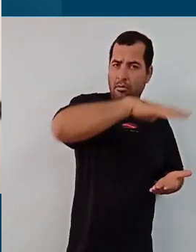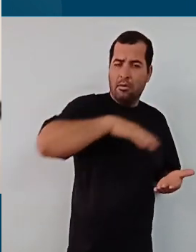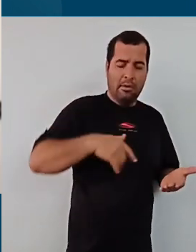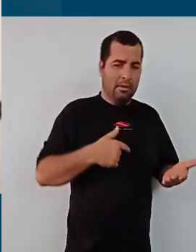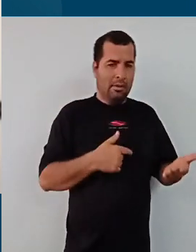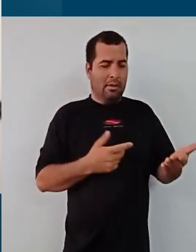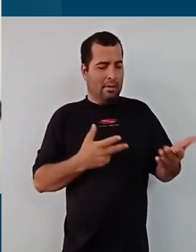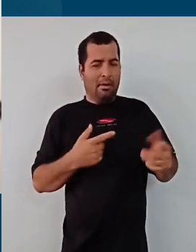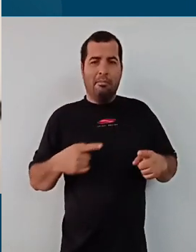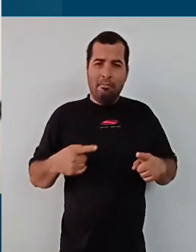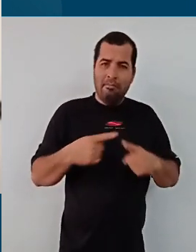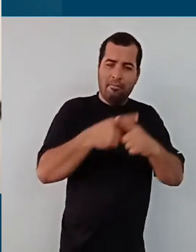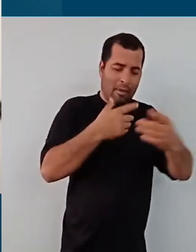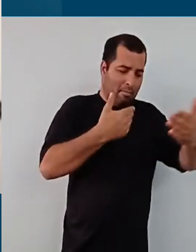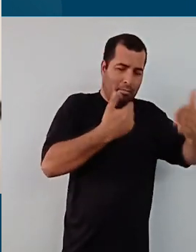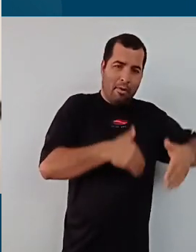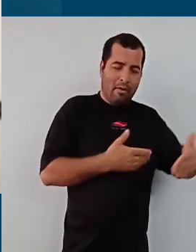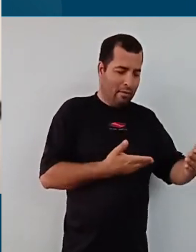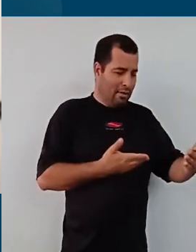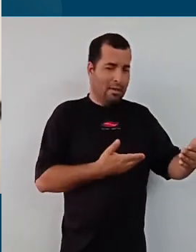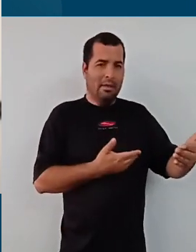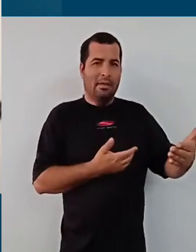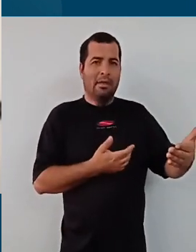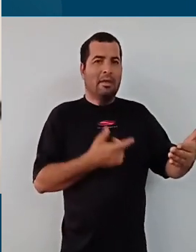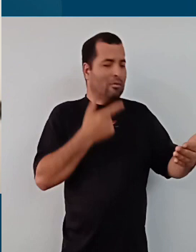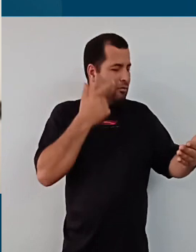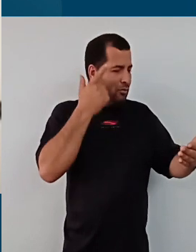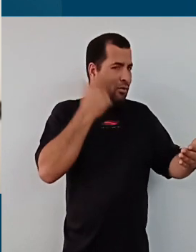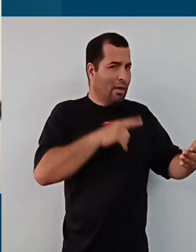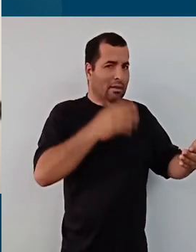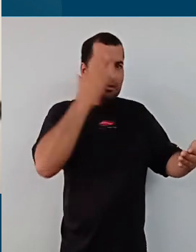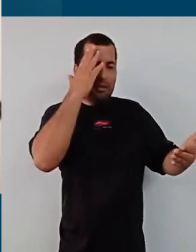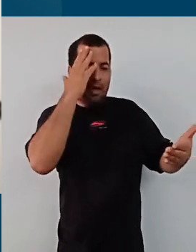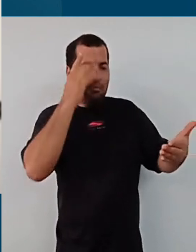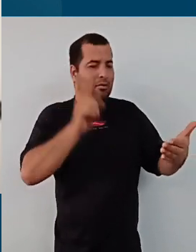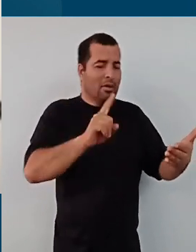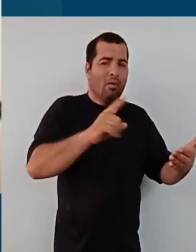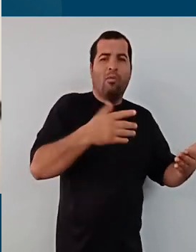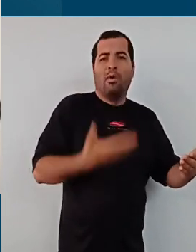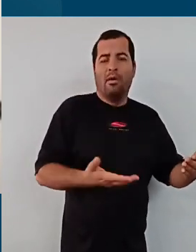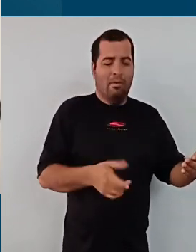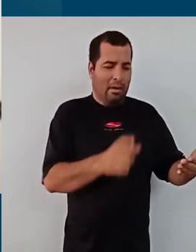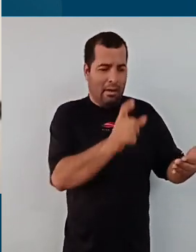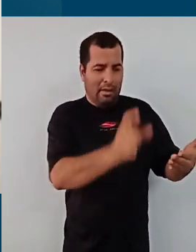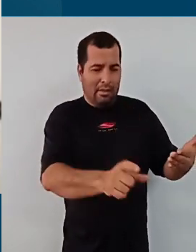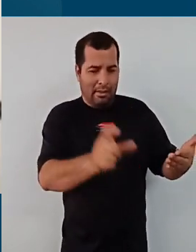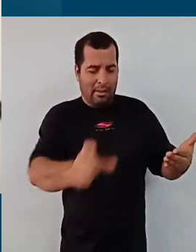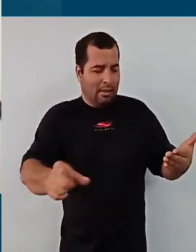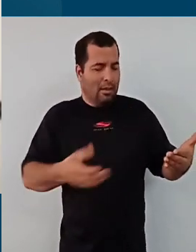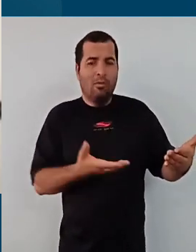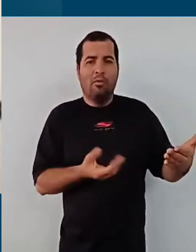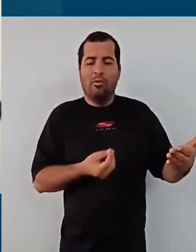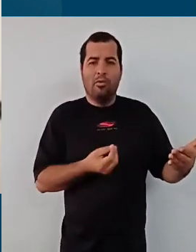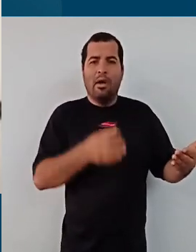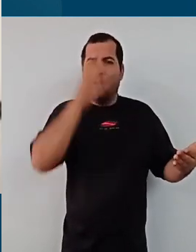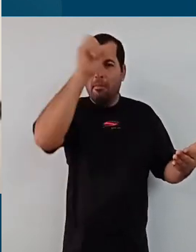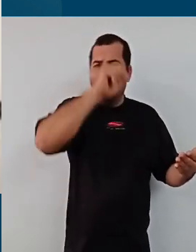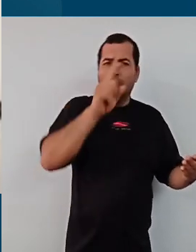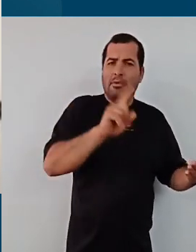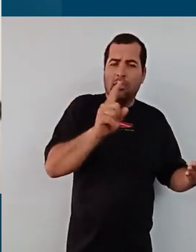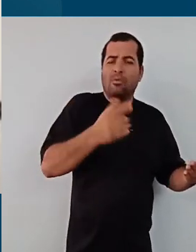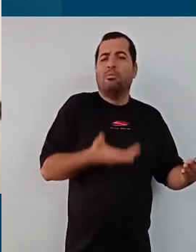grande desafio de produzir avaliações diagnósticas, para saber, afinal de contas, como é que está cada criança, né, cada